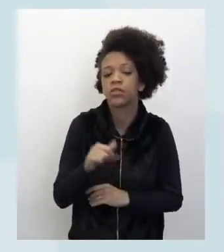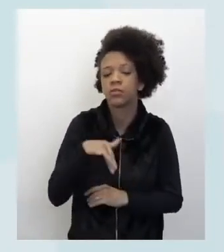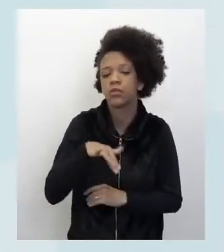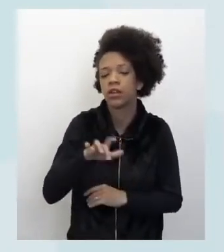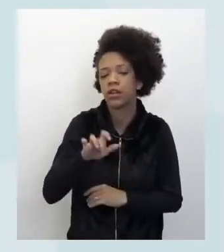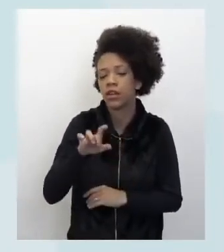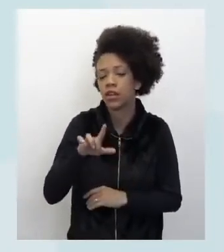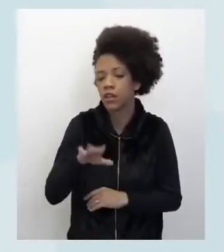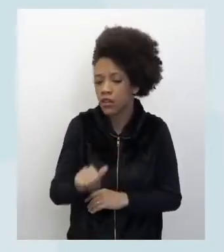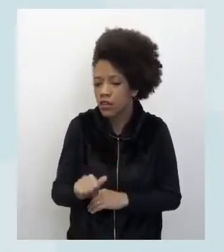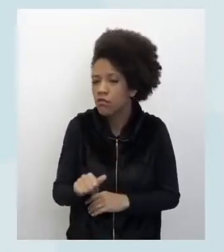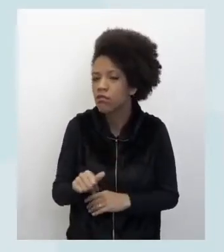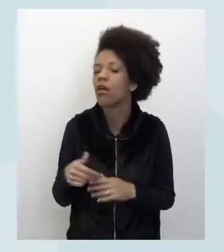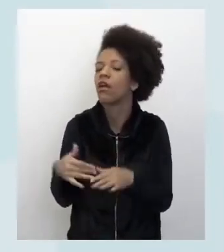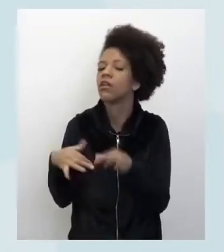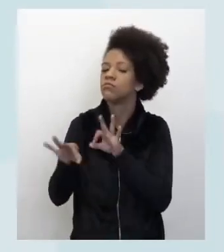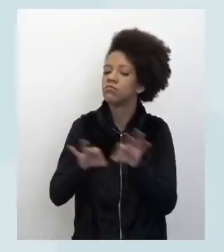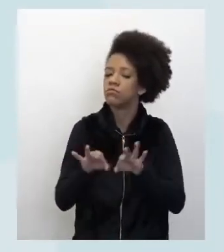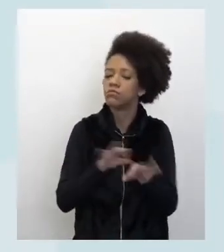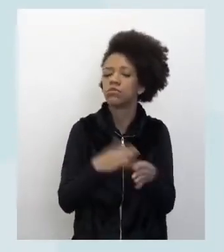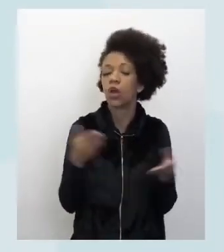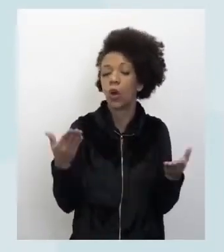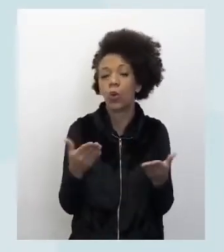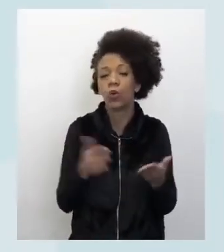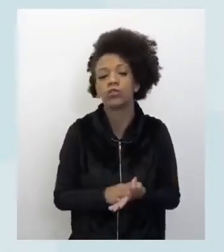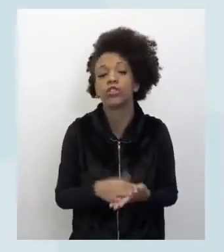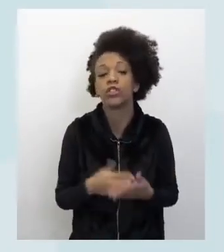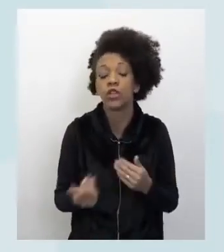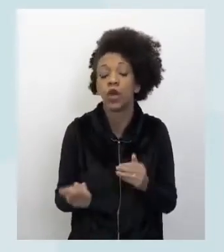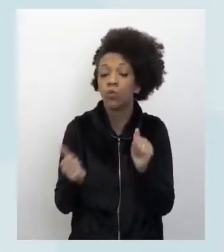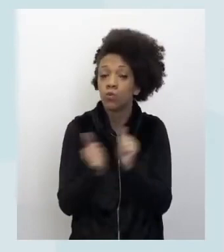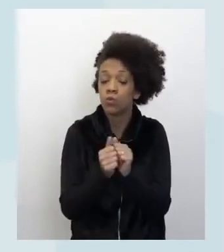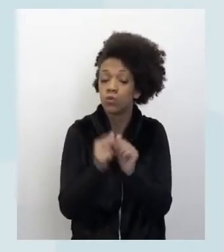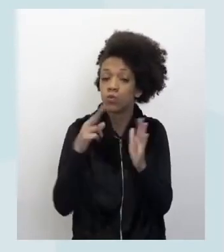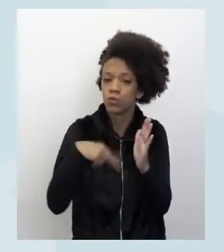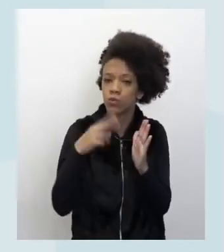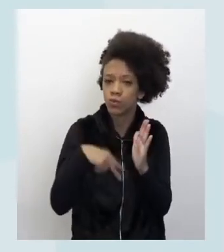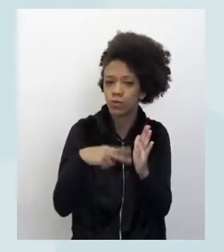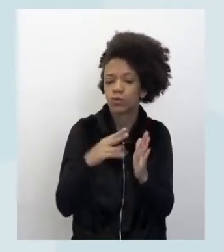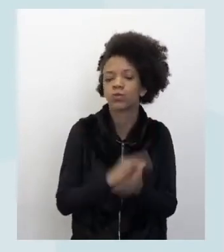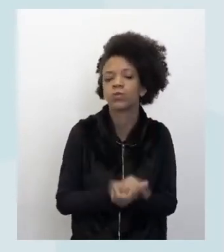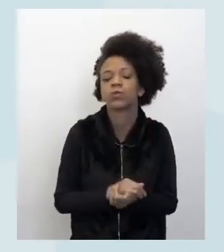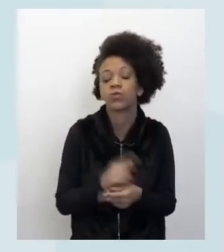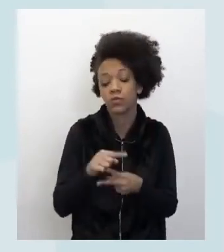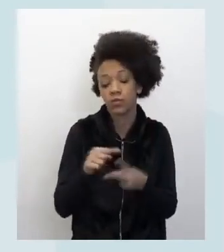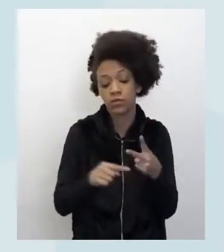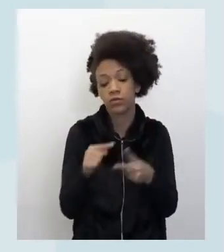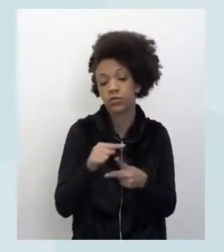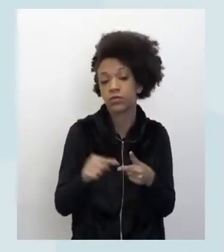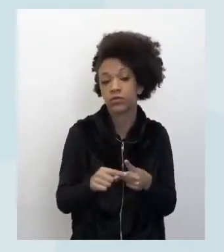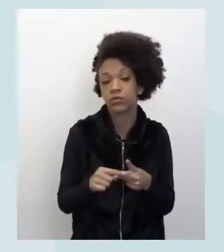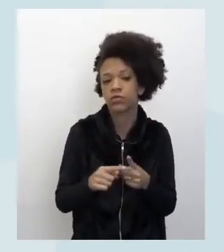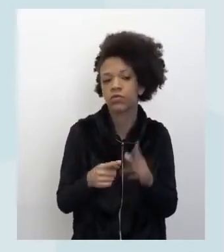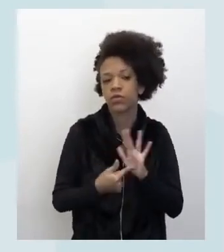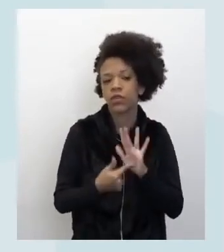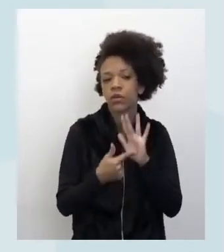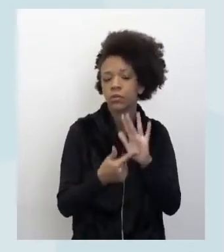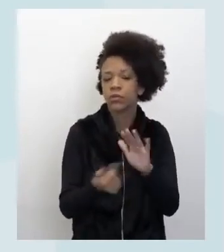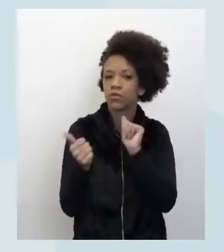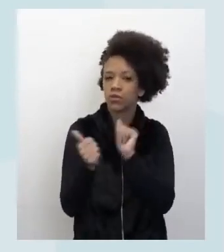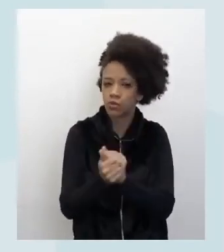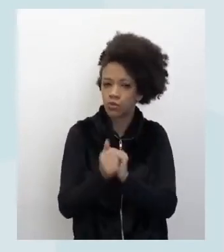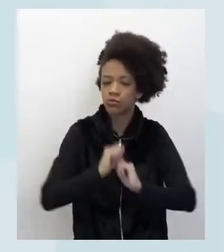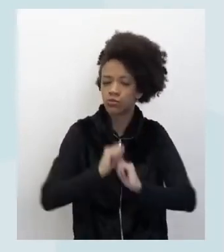sondagem de hoje. Então, nós vamos ler juntos. Daqui a pouquinho, as duas questões aparecem junto com